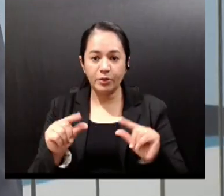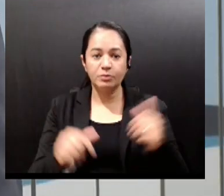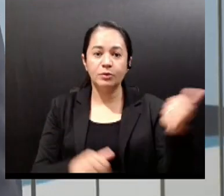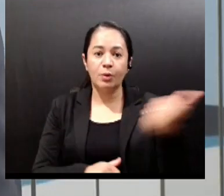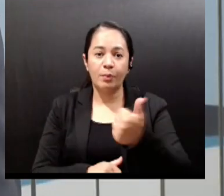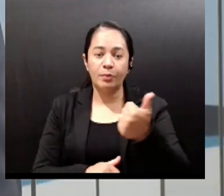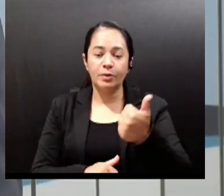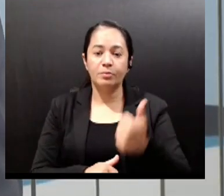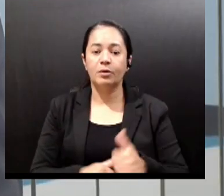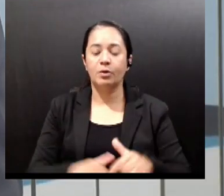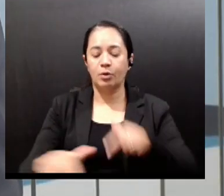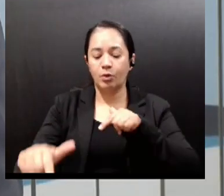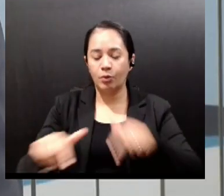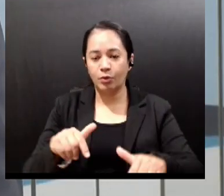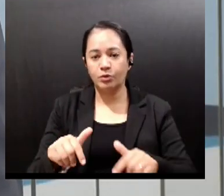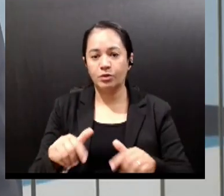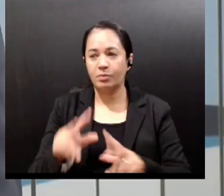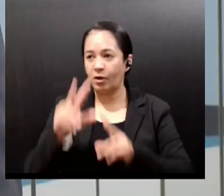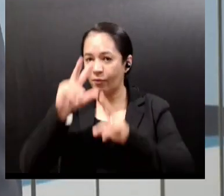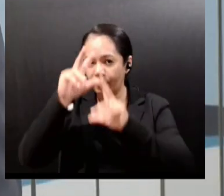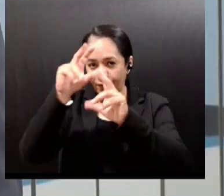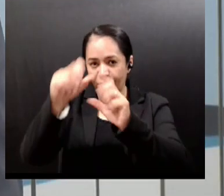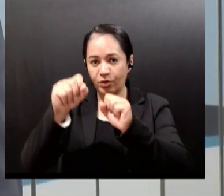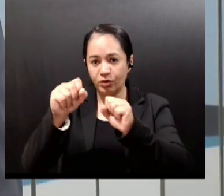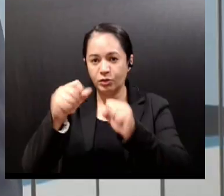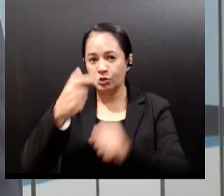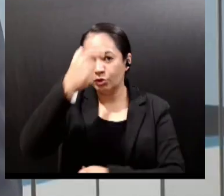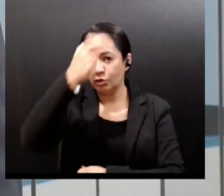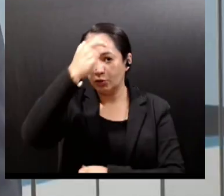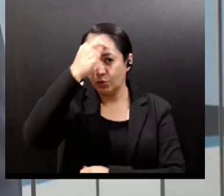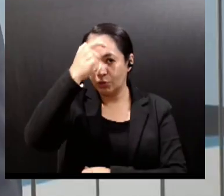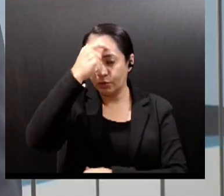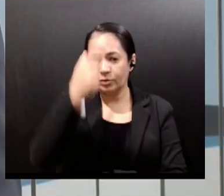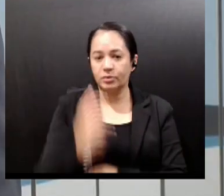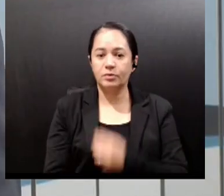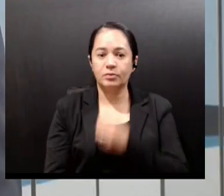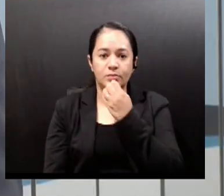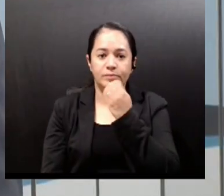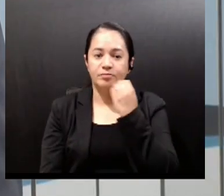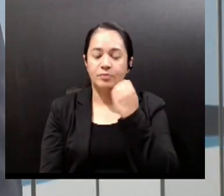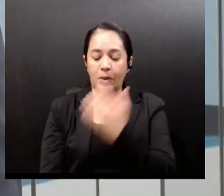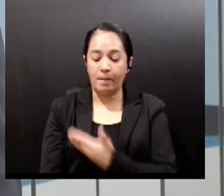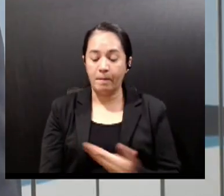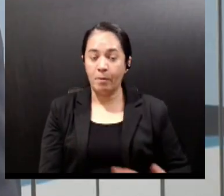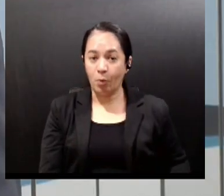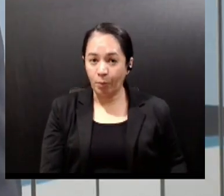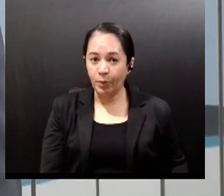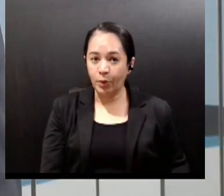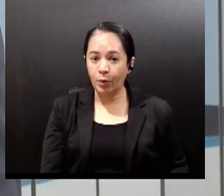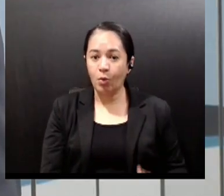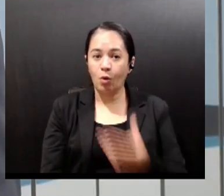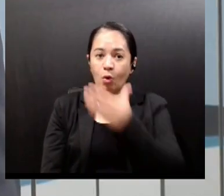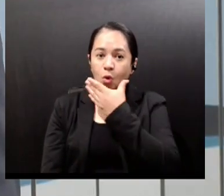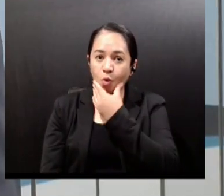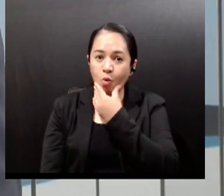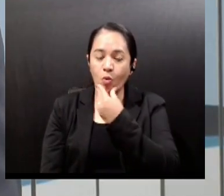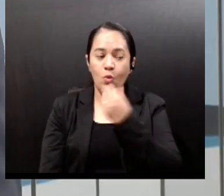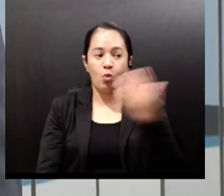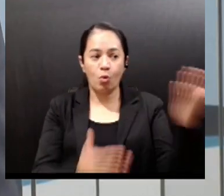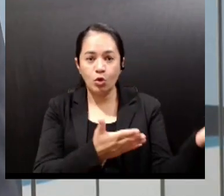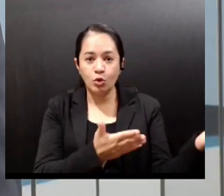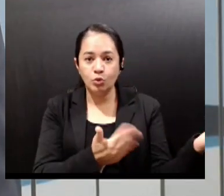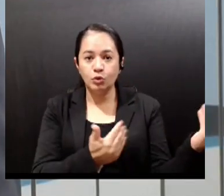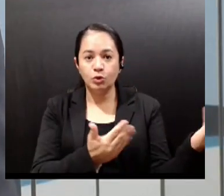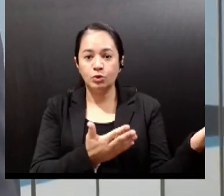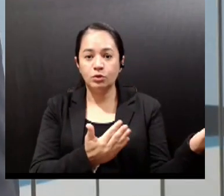muito forte de conscientização, público masculino, jovem, que são, na verdade, aqueles que